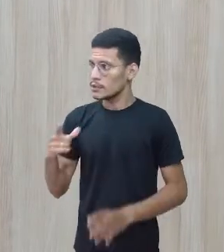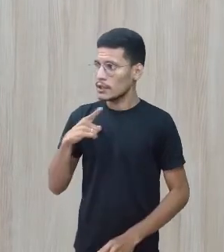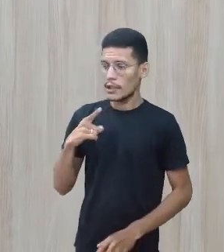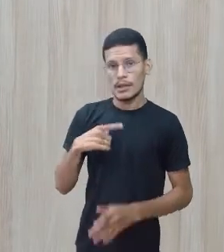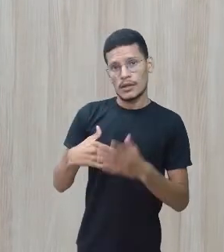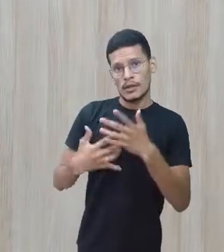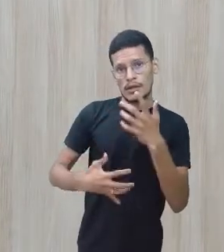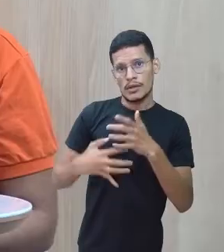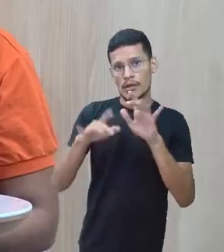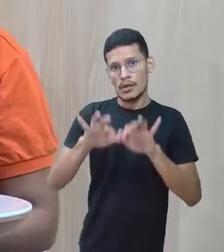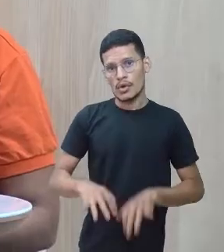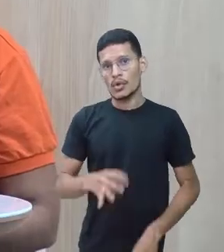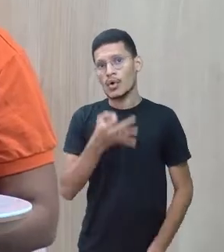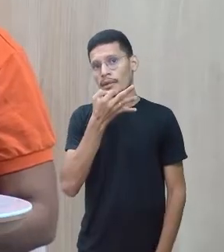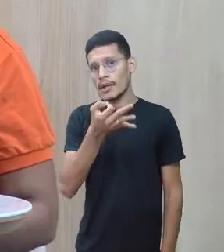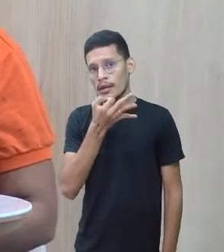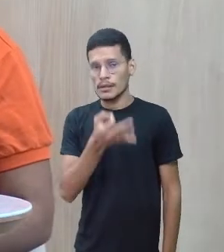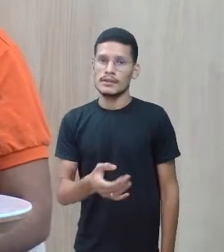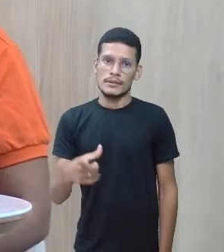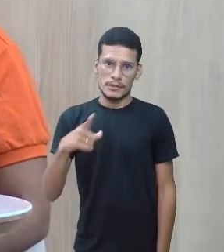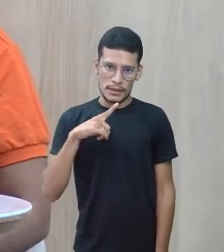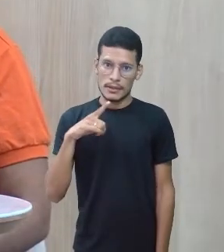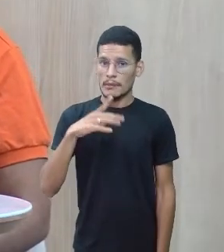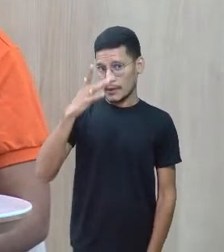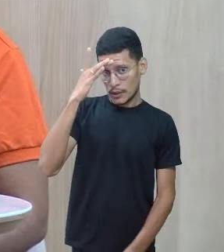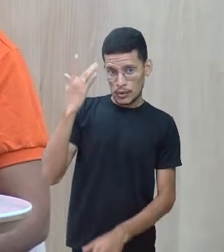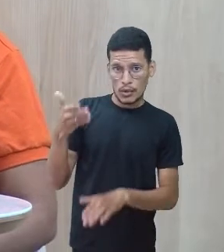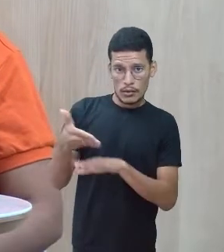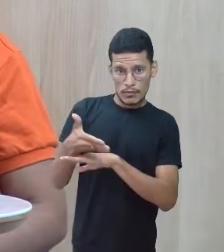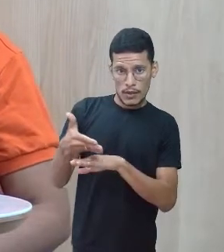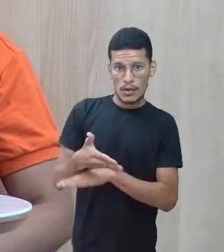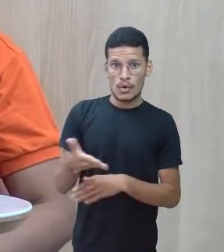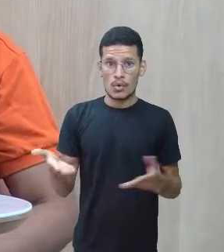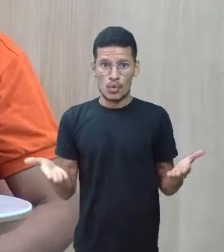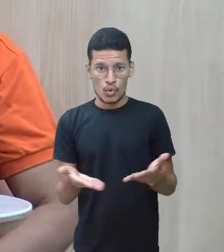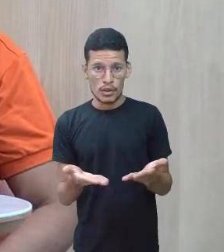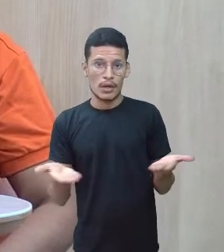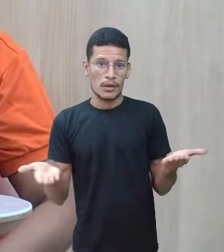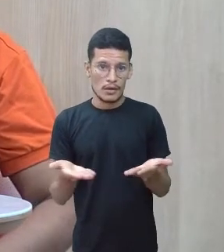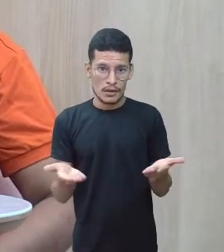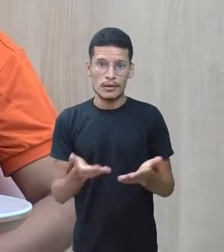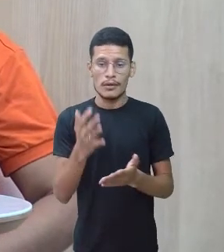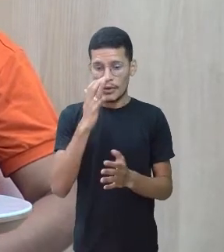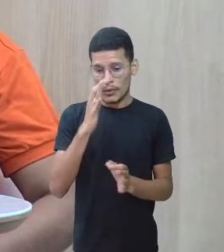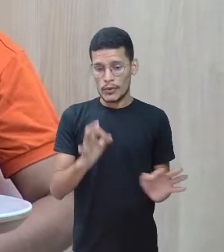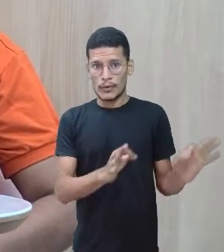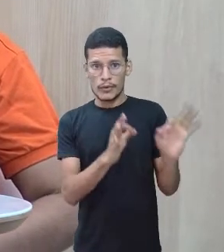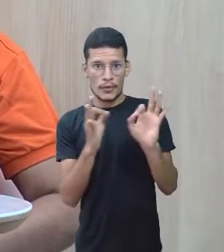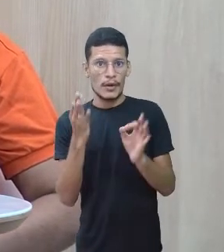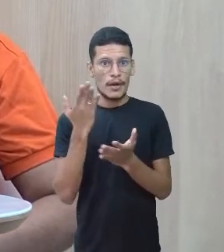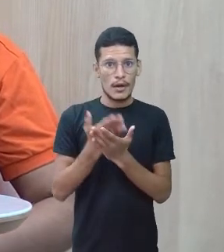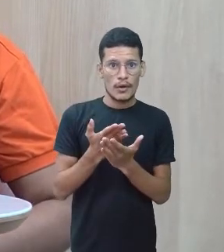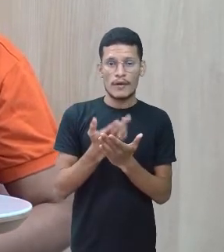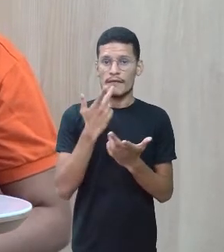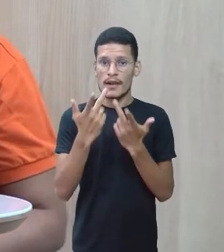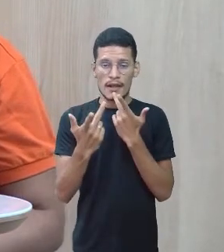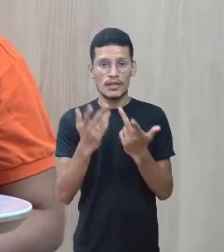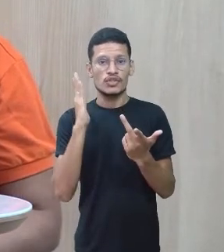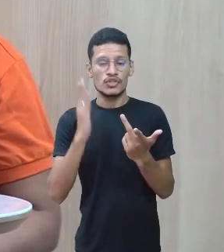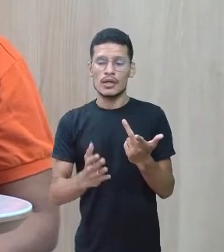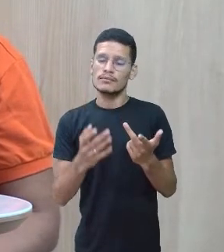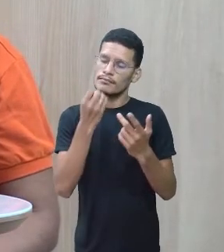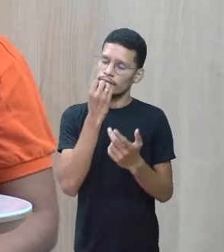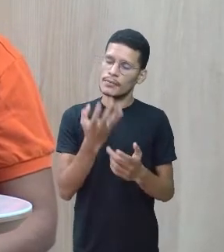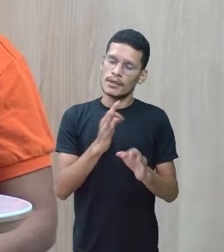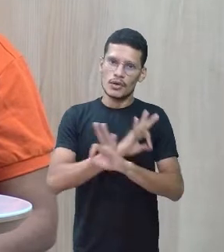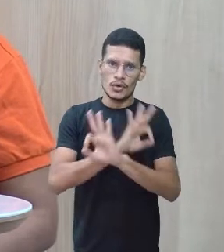oi? Oi, professora. Tem sim, tem bastante gente aqui no chat assistindo a sua aula. Falei com eles estão todos bem, estão